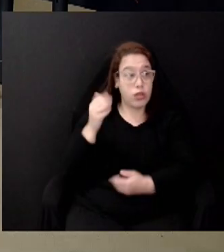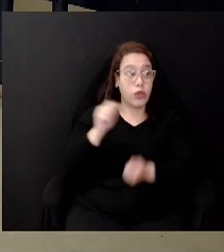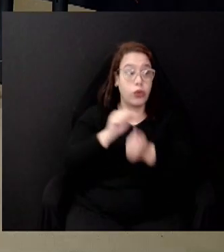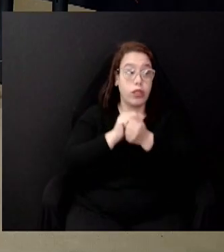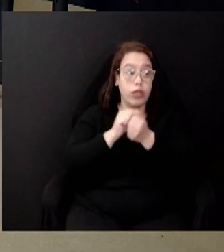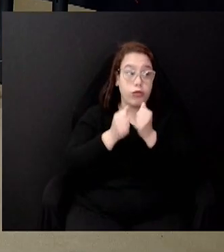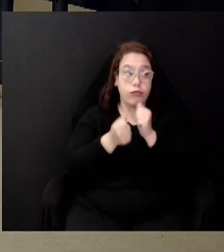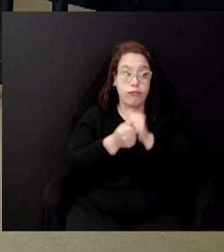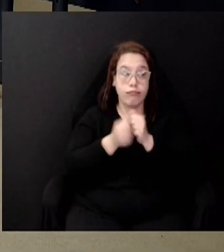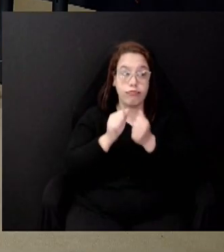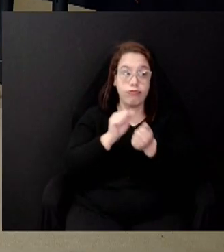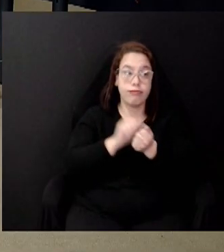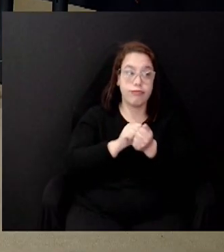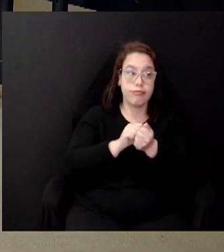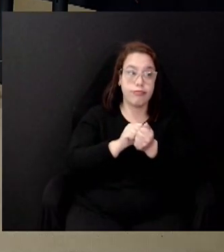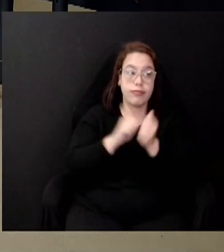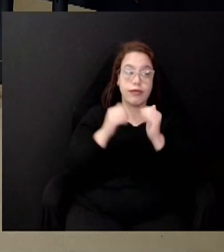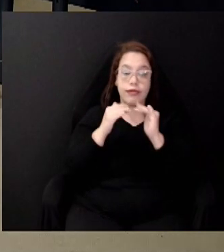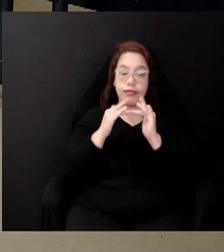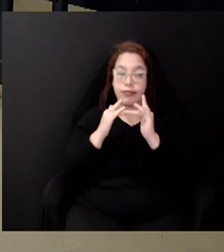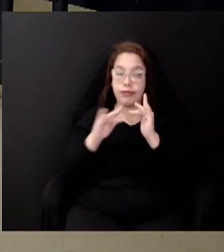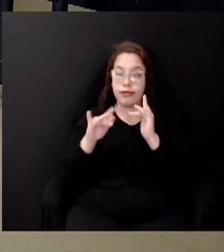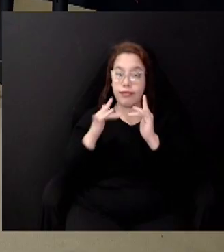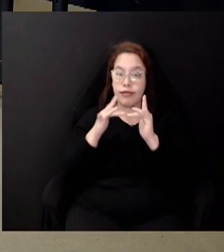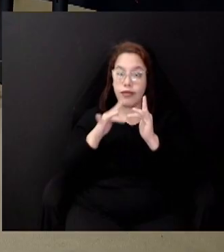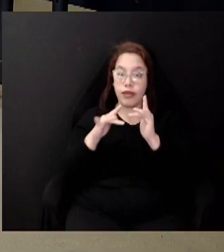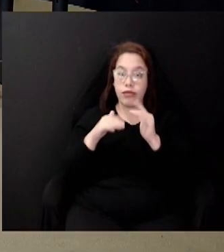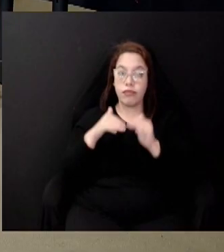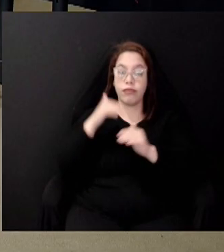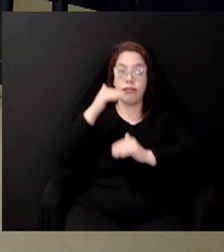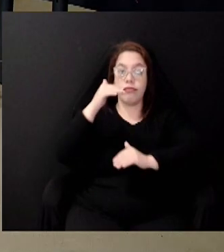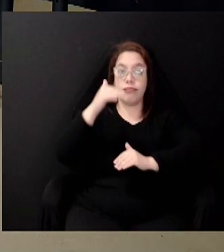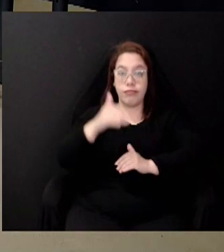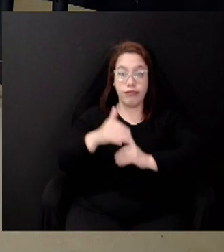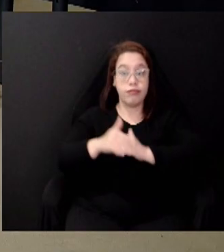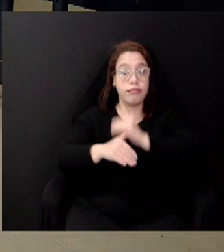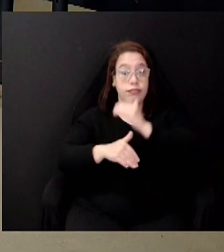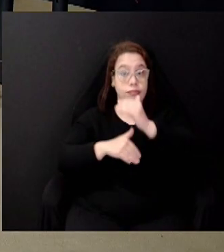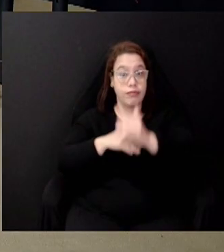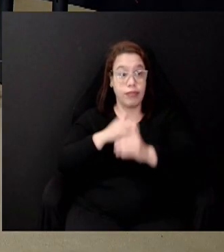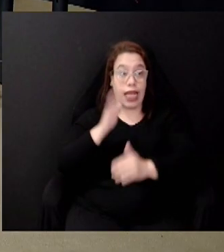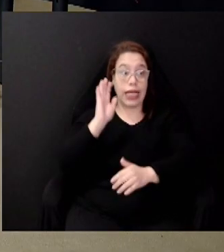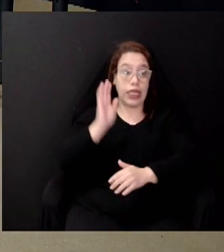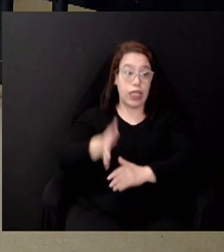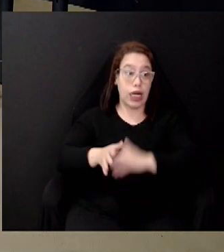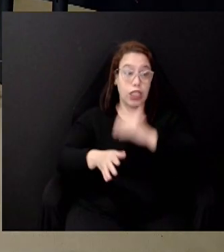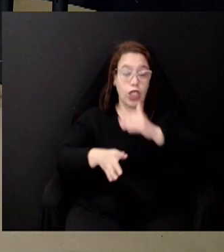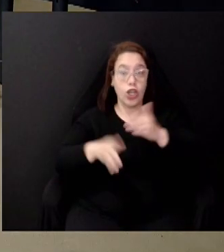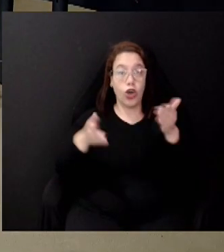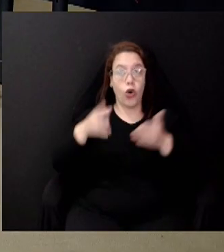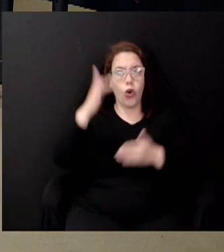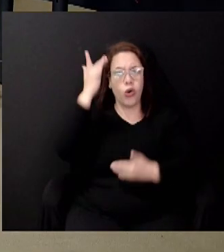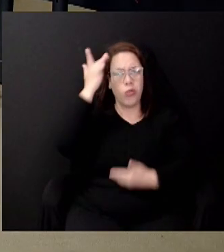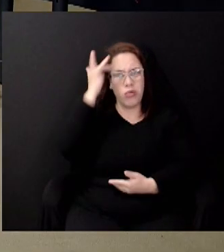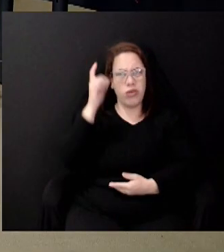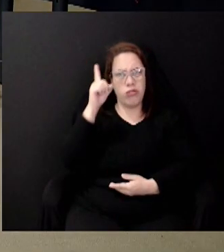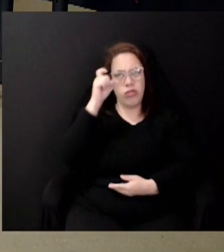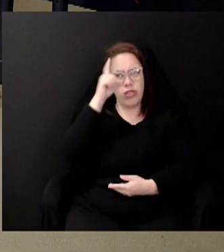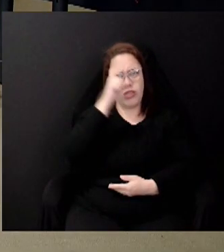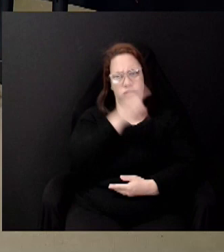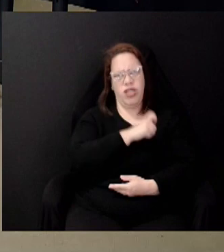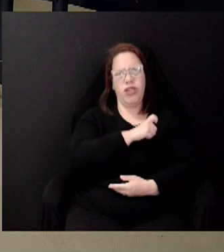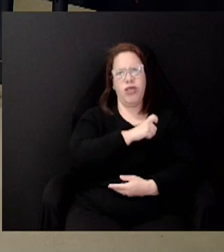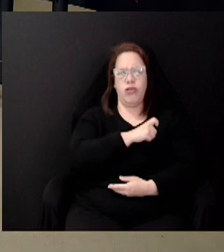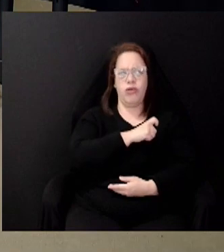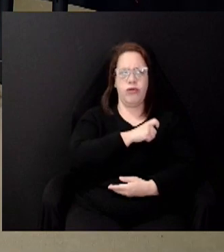a desconexão que vai sendo gradativa. Eu acho que papum, assim, de hoje para amanhã, é meio difícil, porque a gente está aí numa